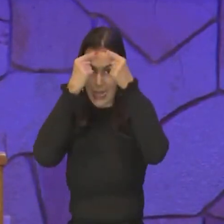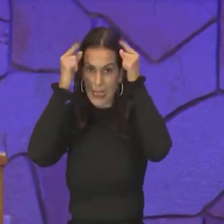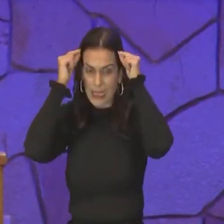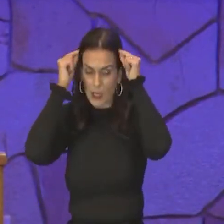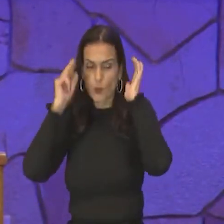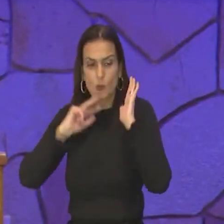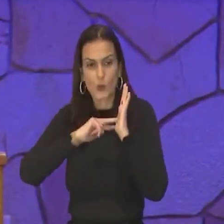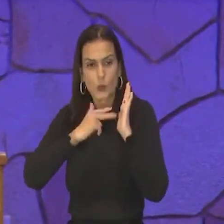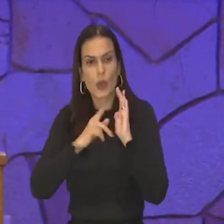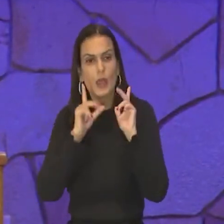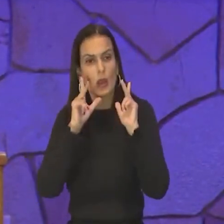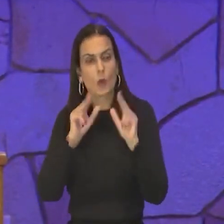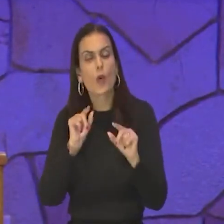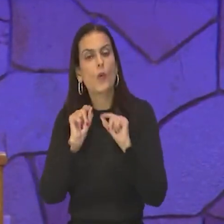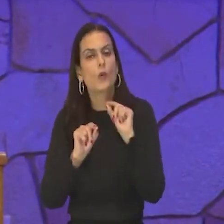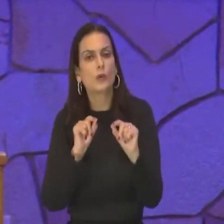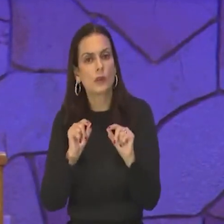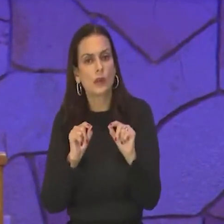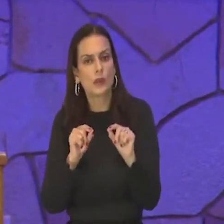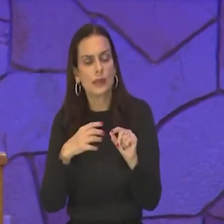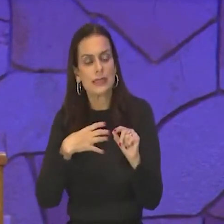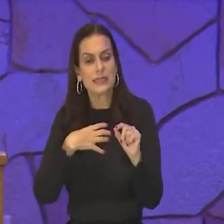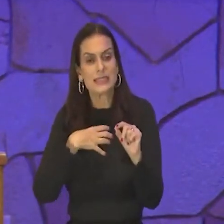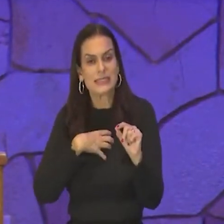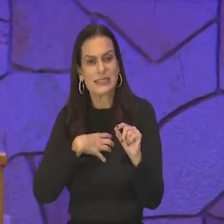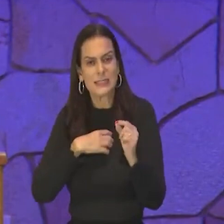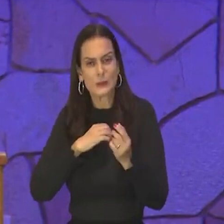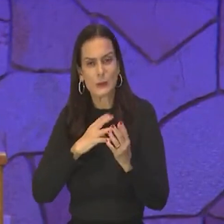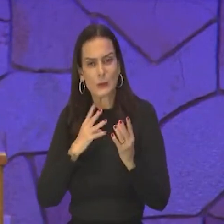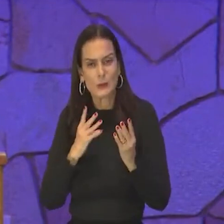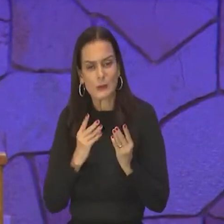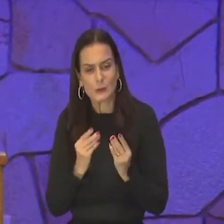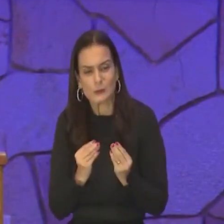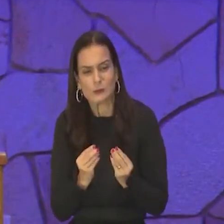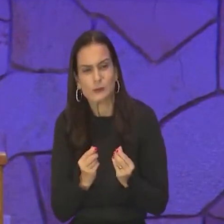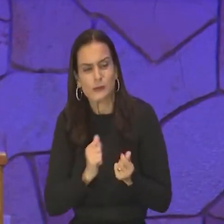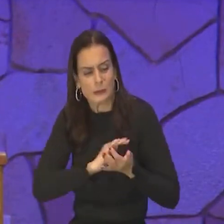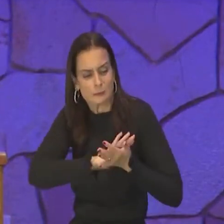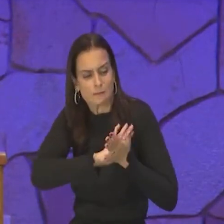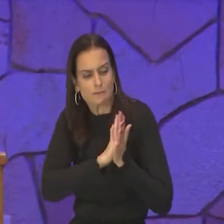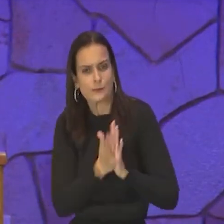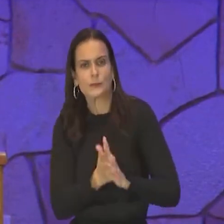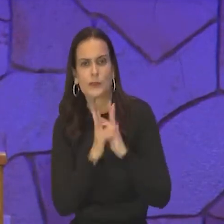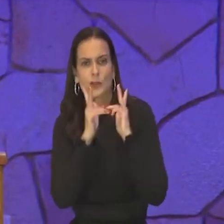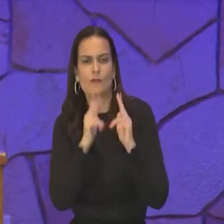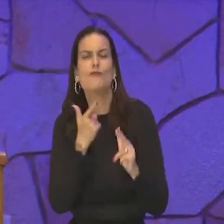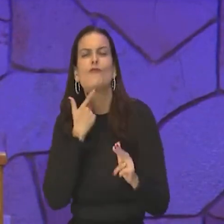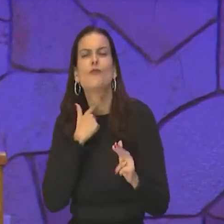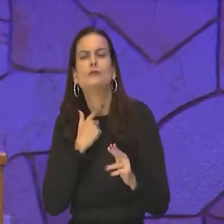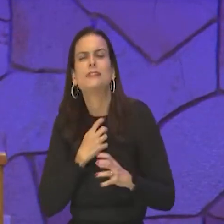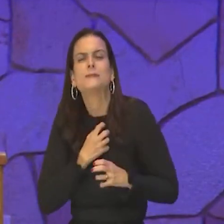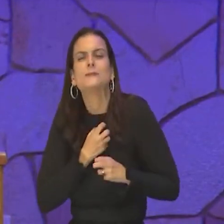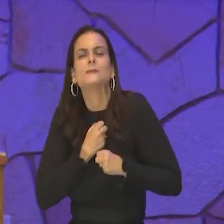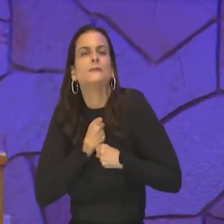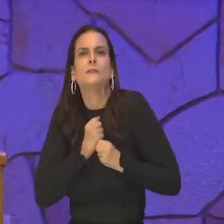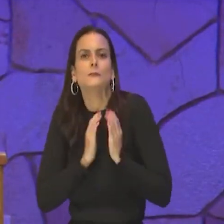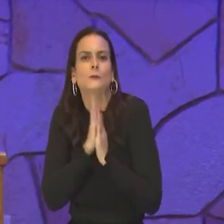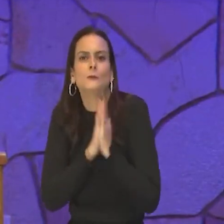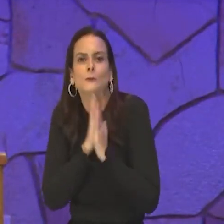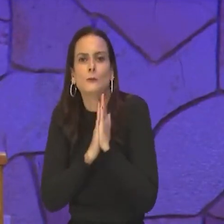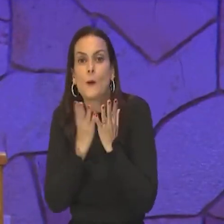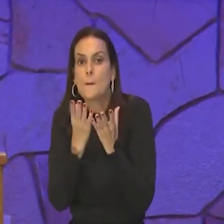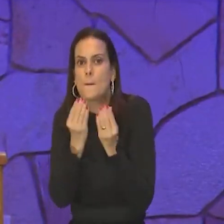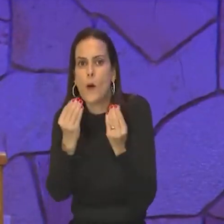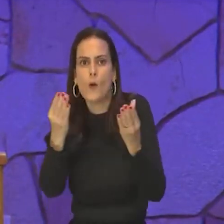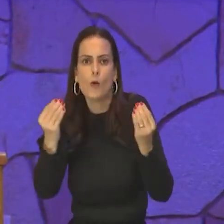como se ele dissesse o seguinte, eu me sinto esmagado de vontade de participar com